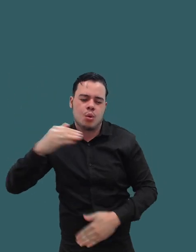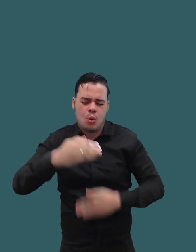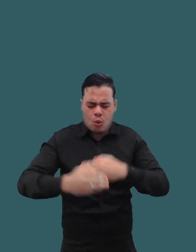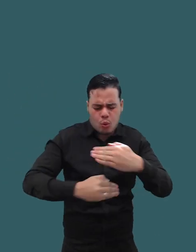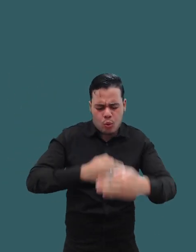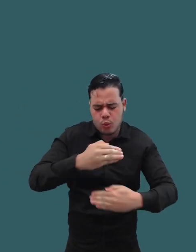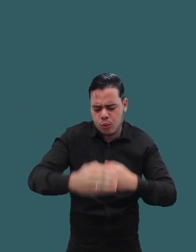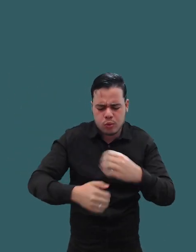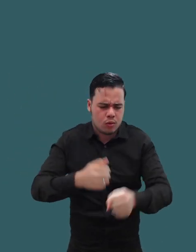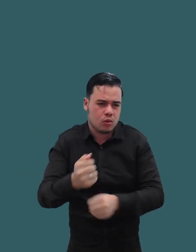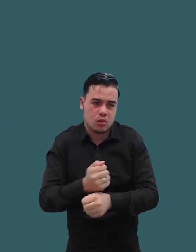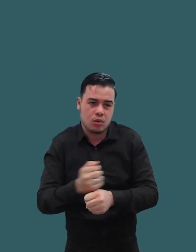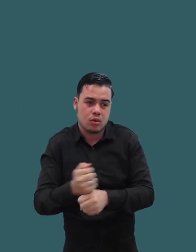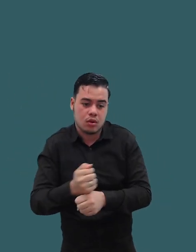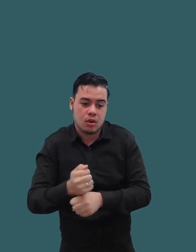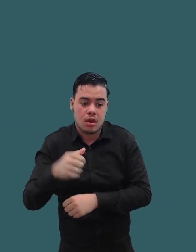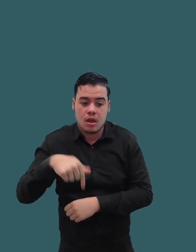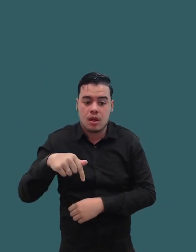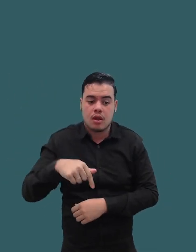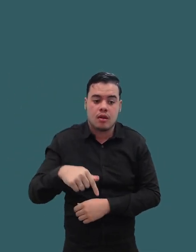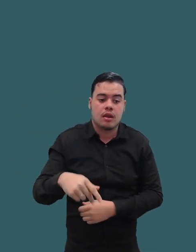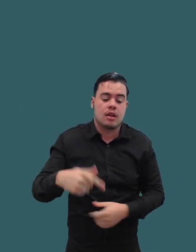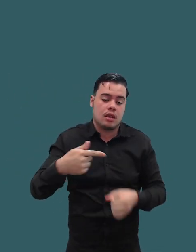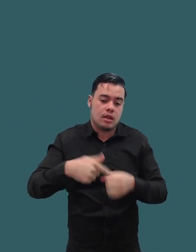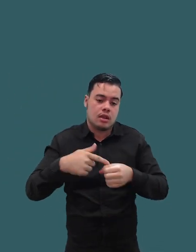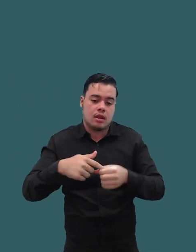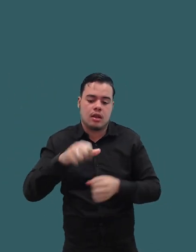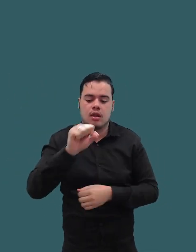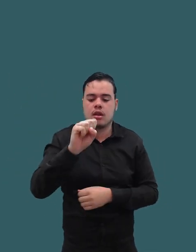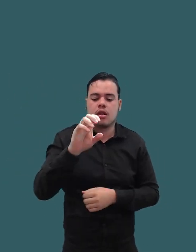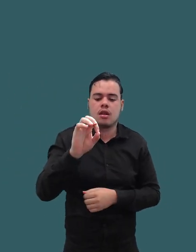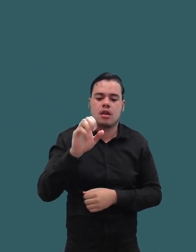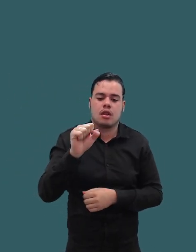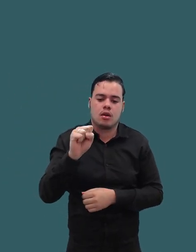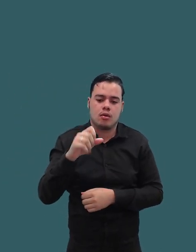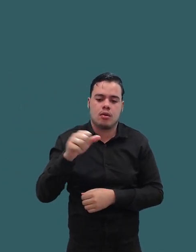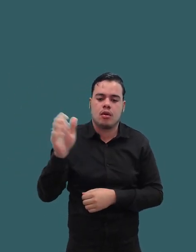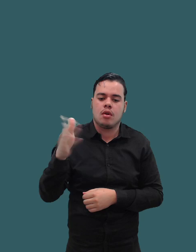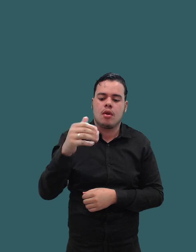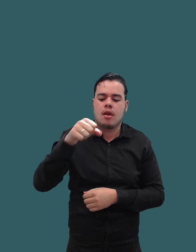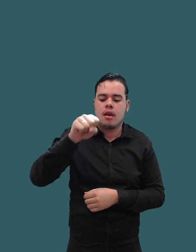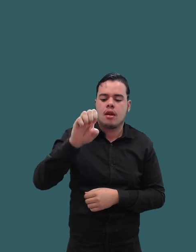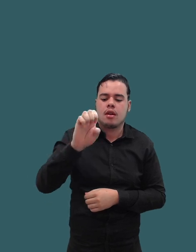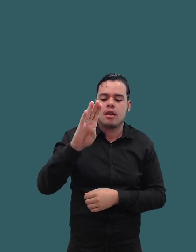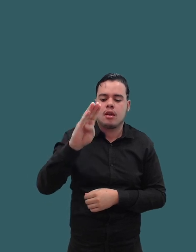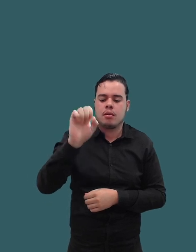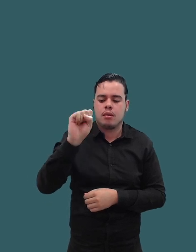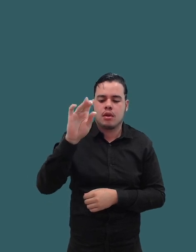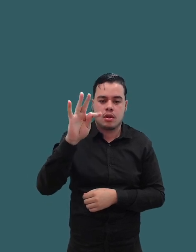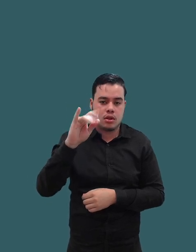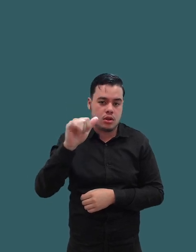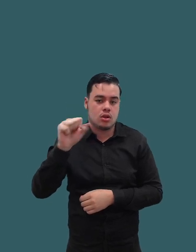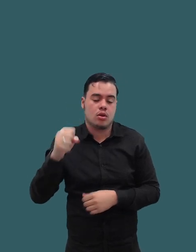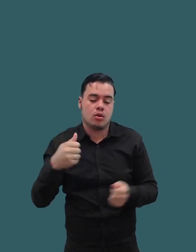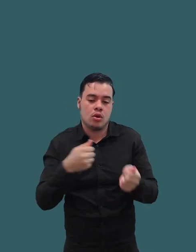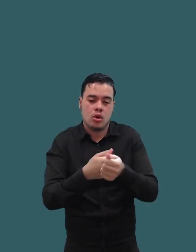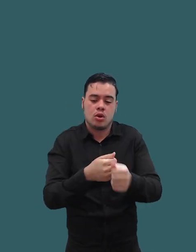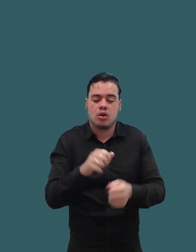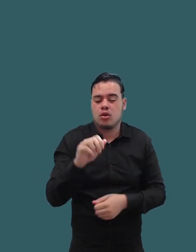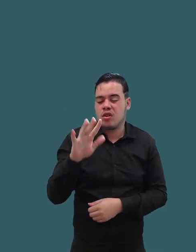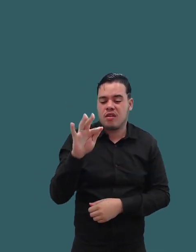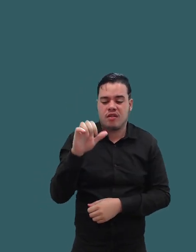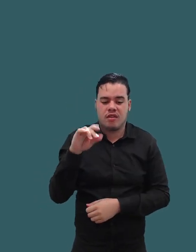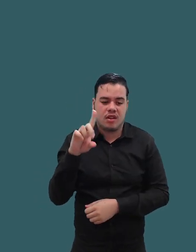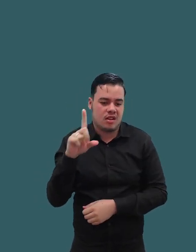ano, e este ano vai ser em São Sebastião. Então, a gente vai estar com a colaboração de vocês, com a Fernanda, com o